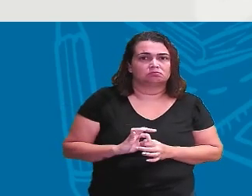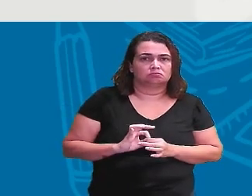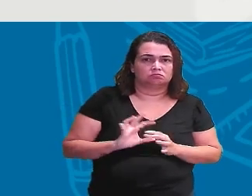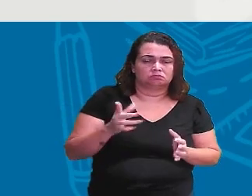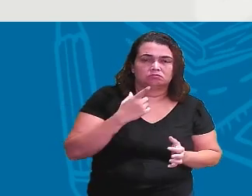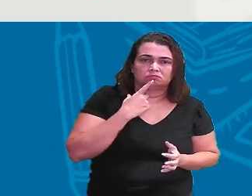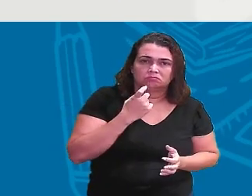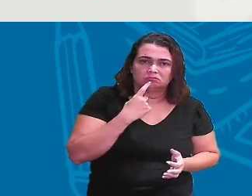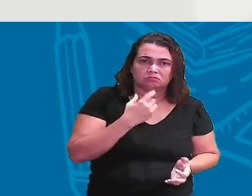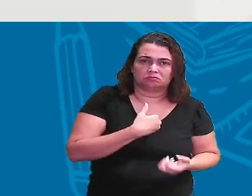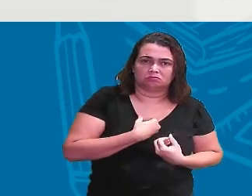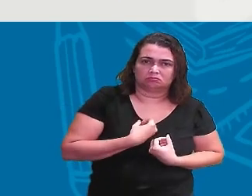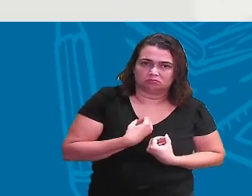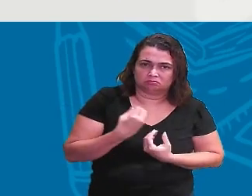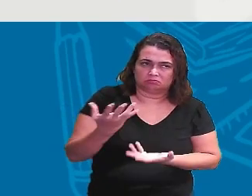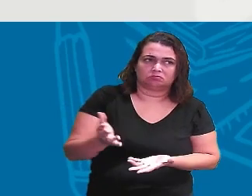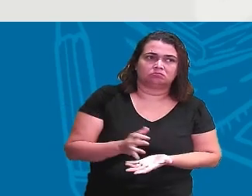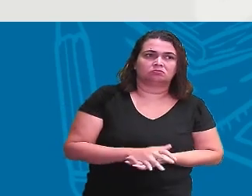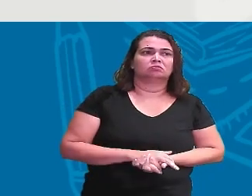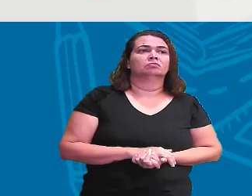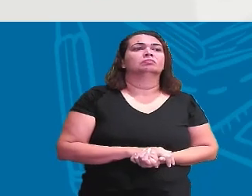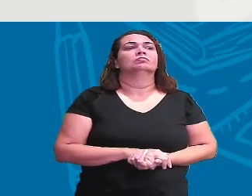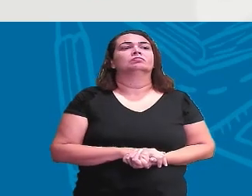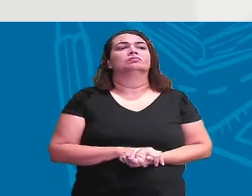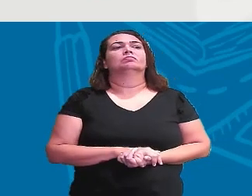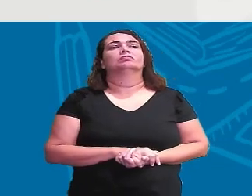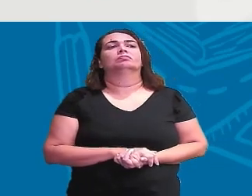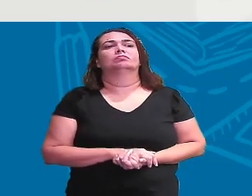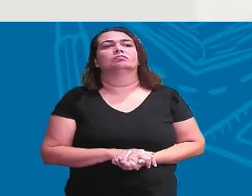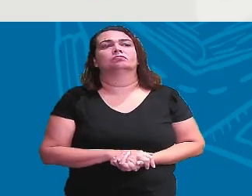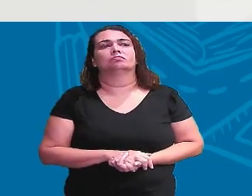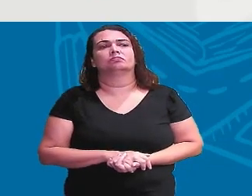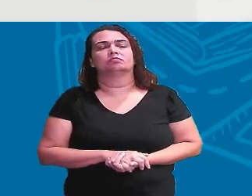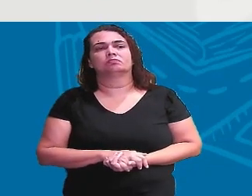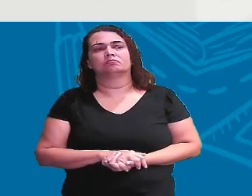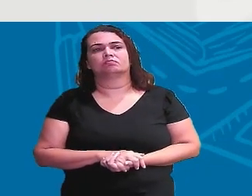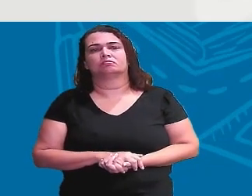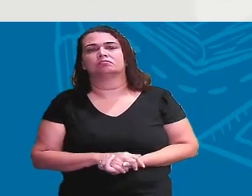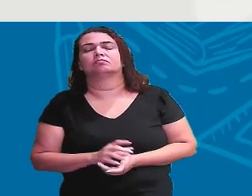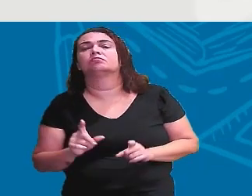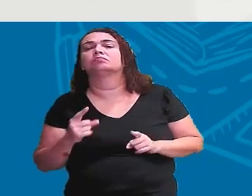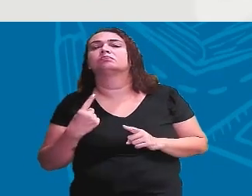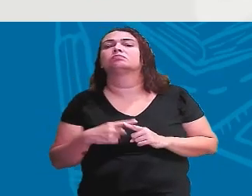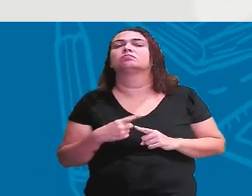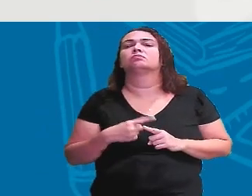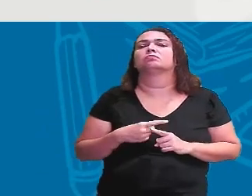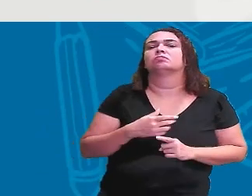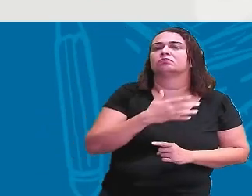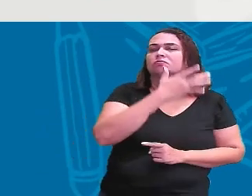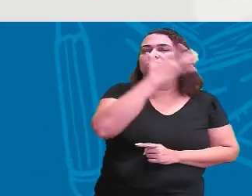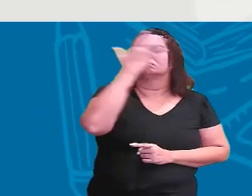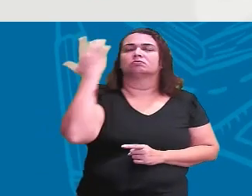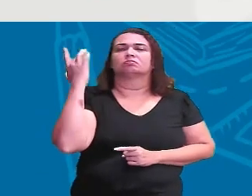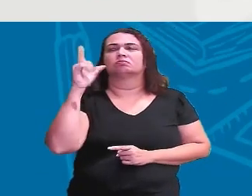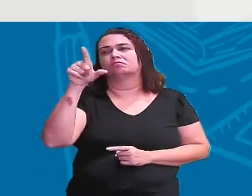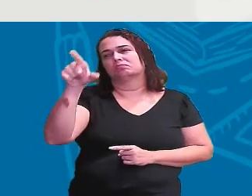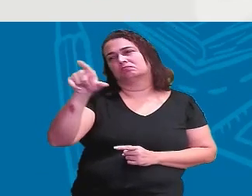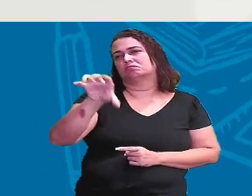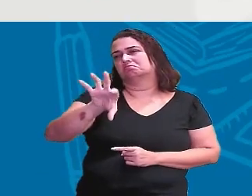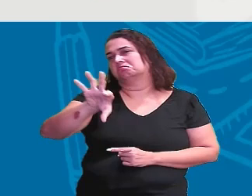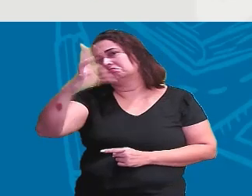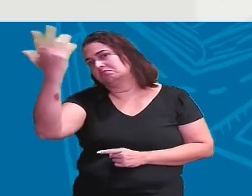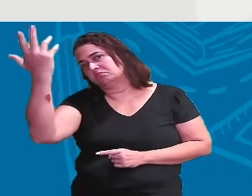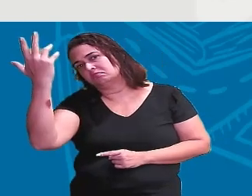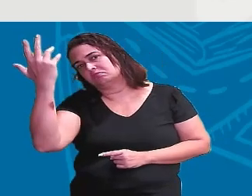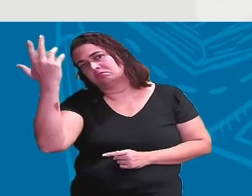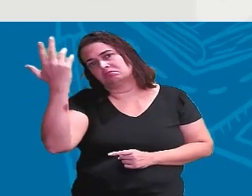de sangue, ela é fundamental, né? Afinal, muitas pessoas, né, que sofrem algum acidente, né, ou que